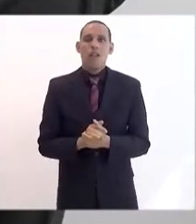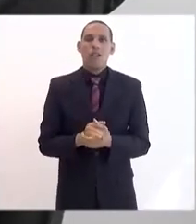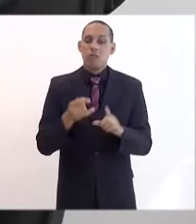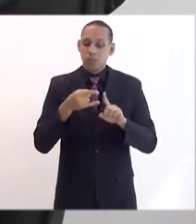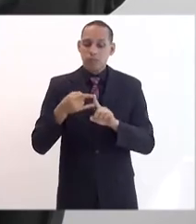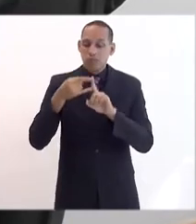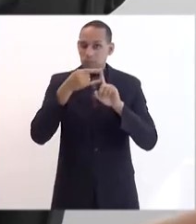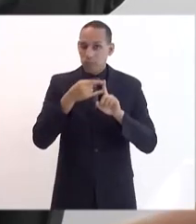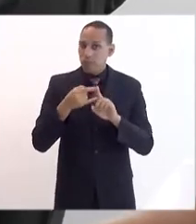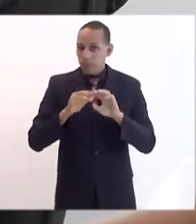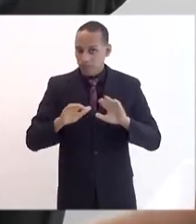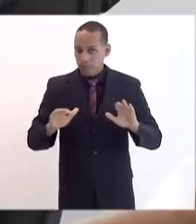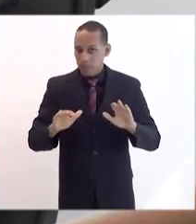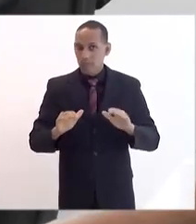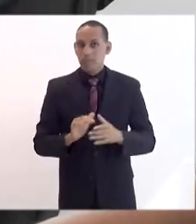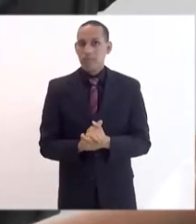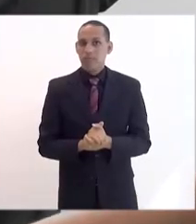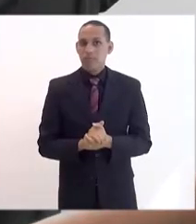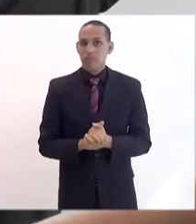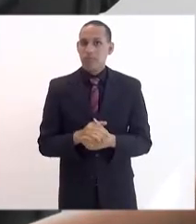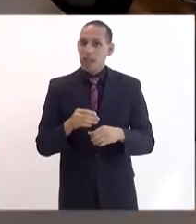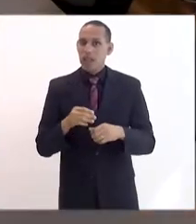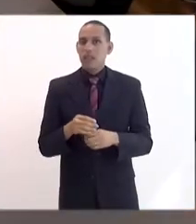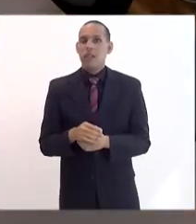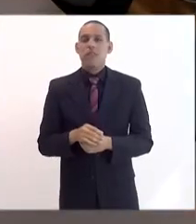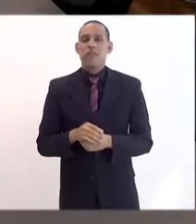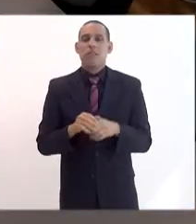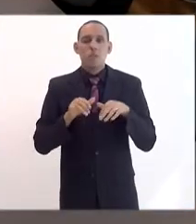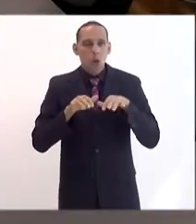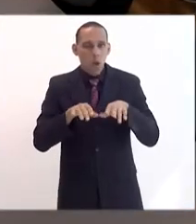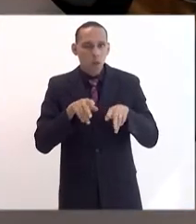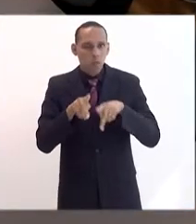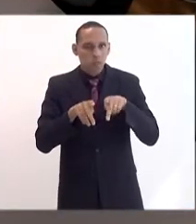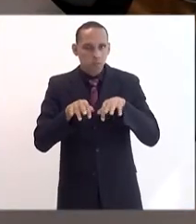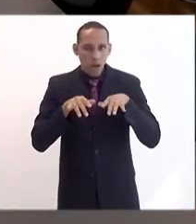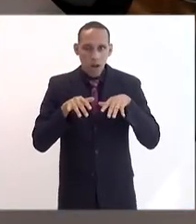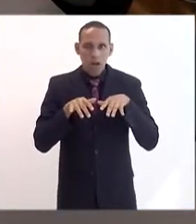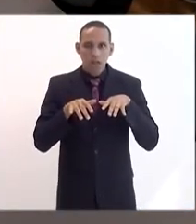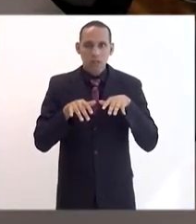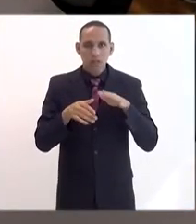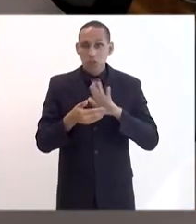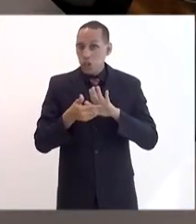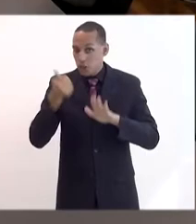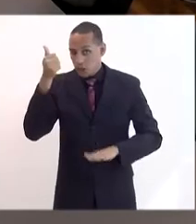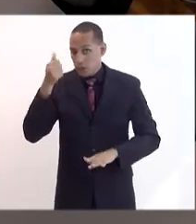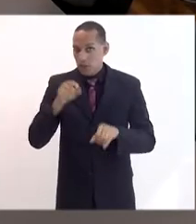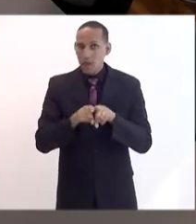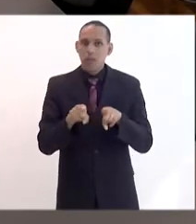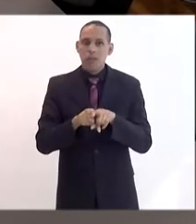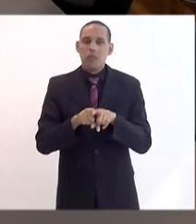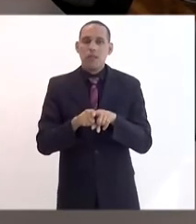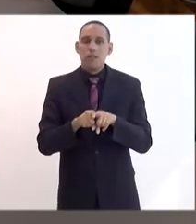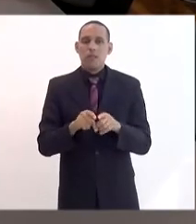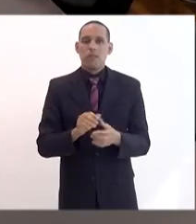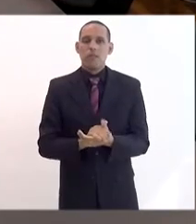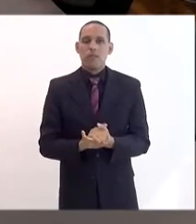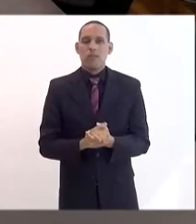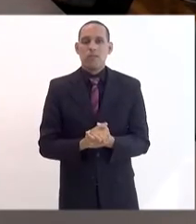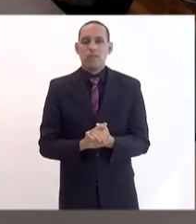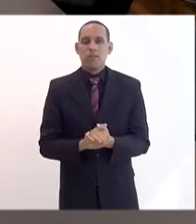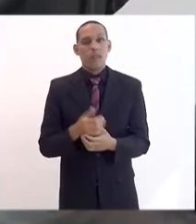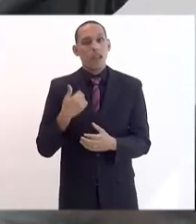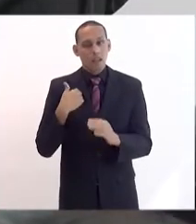no Zoom. Excluídas as audiências. Tem alguma opinião, deputado Rosenberg, se tem excluída alguma opinião? A audiência pública. É, não, vamos